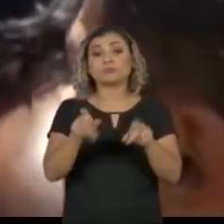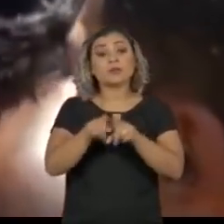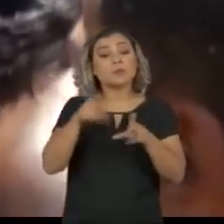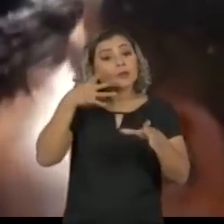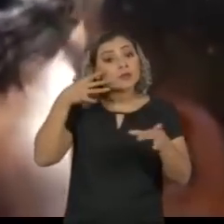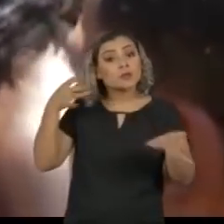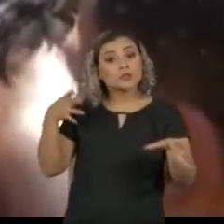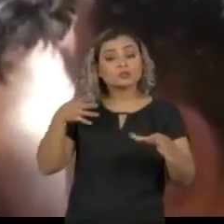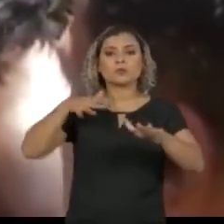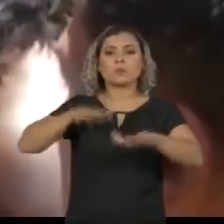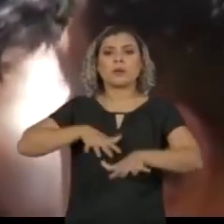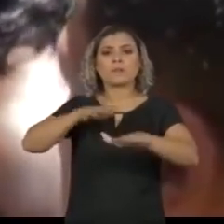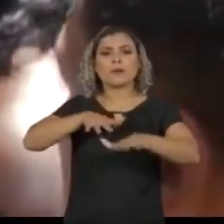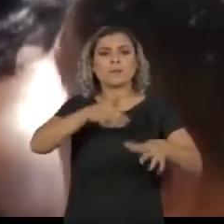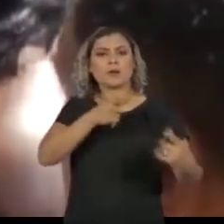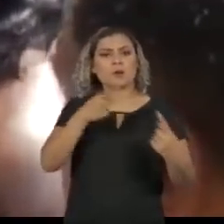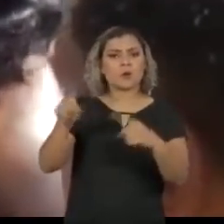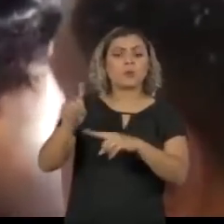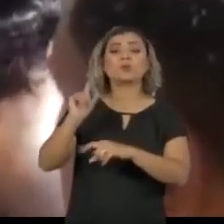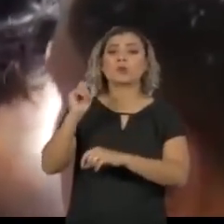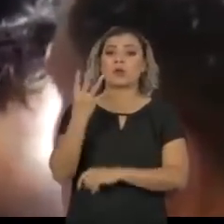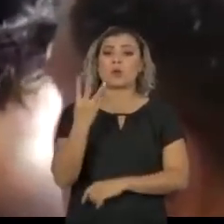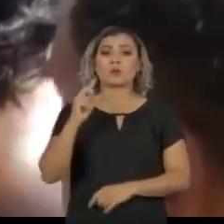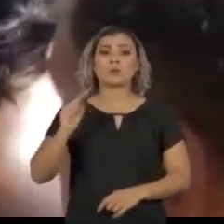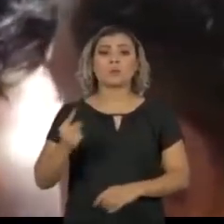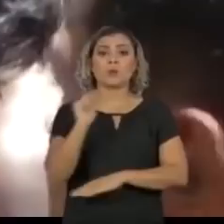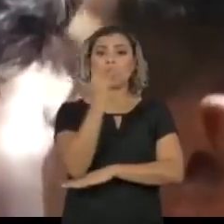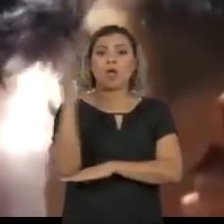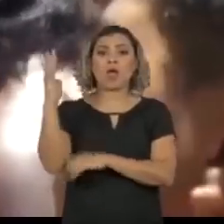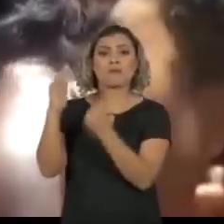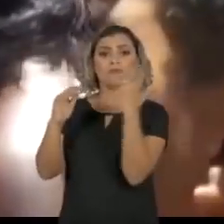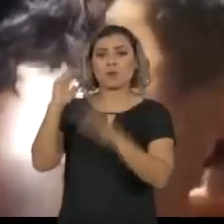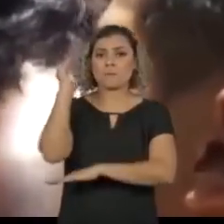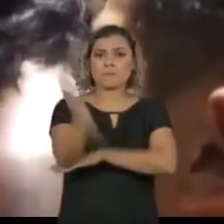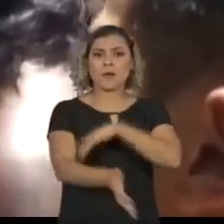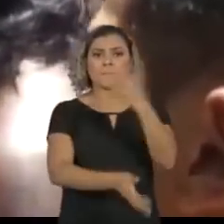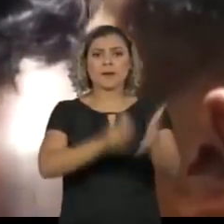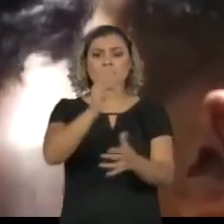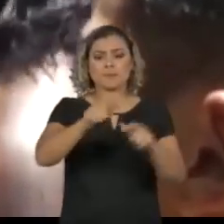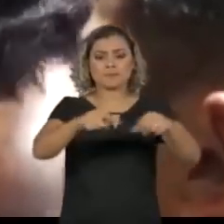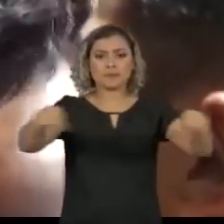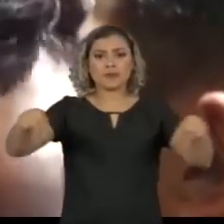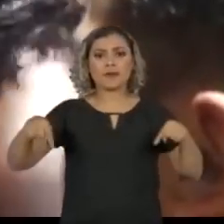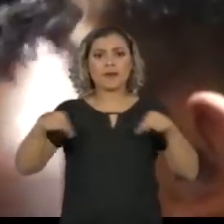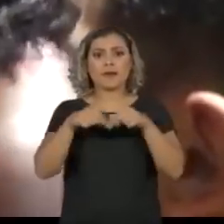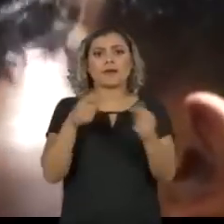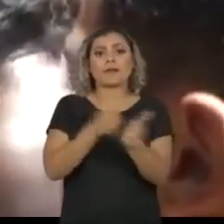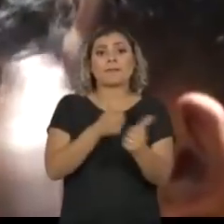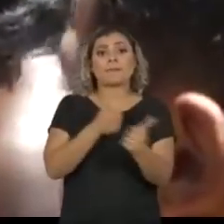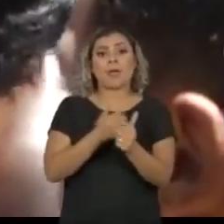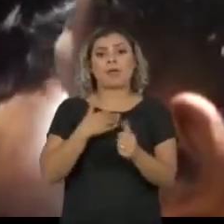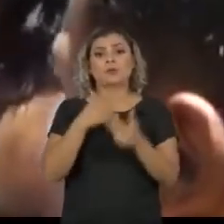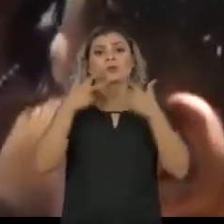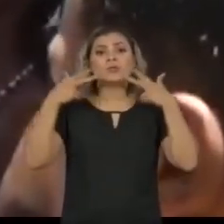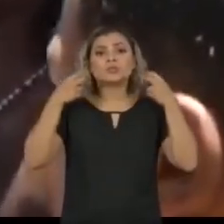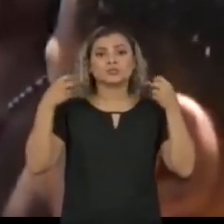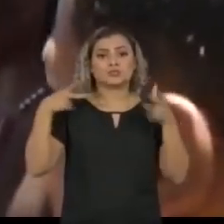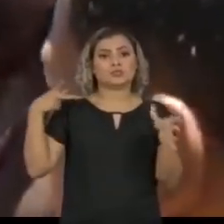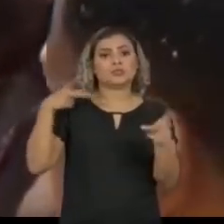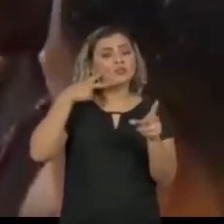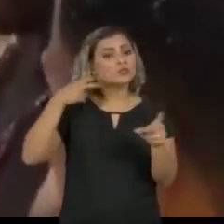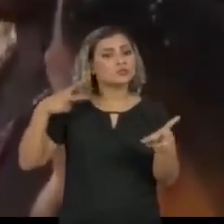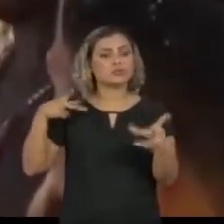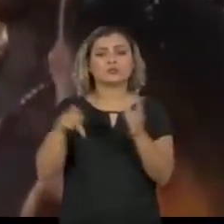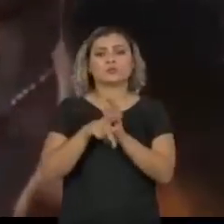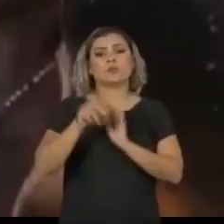um protesto contra a derrubada de 4.000 árvores por uma construtora numa área perto da aldeia deles, na zona